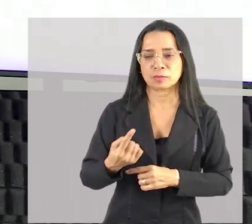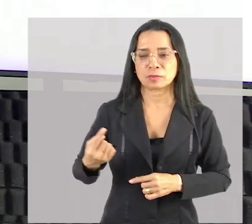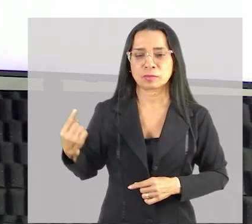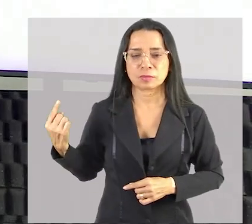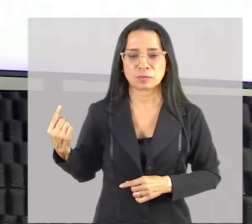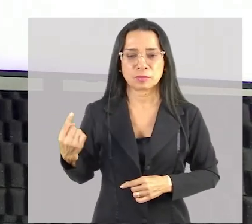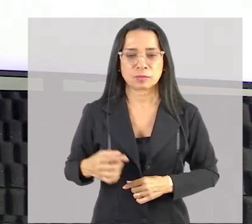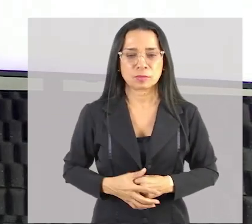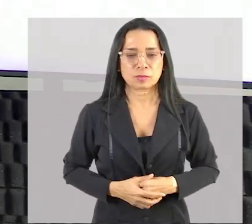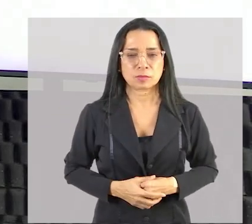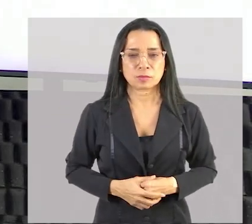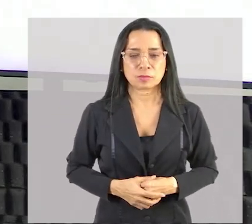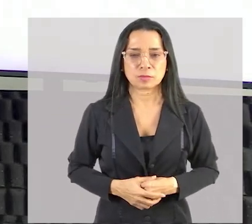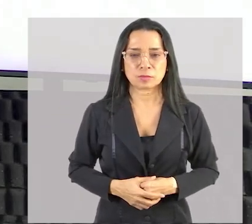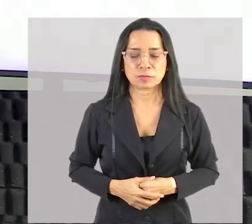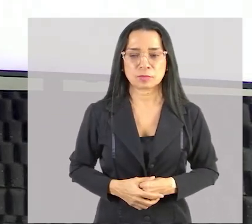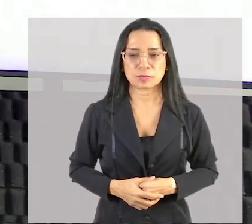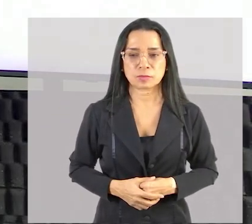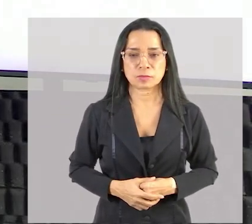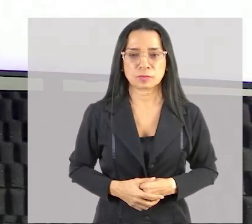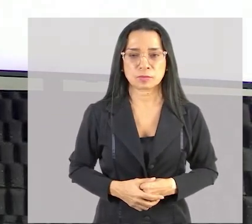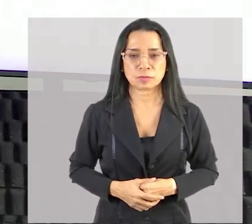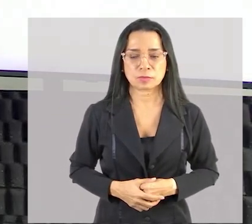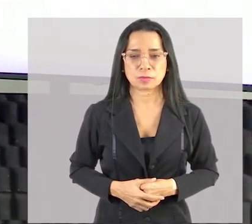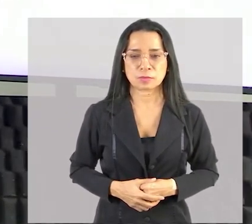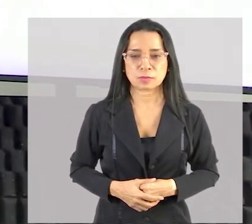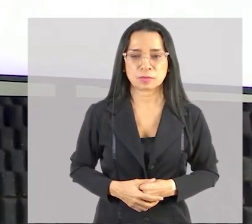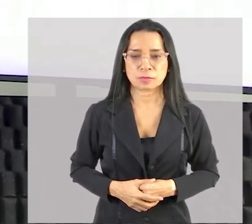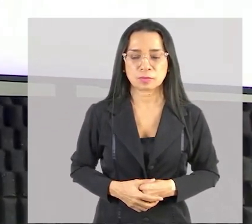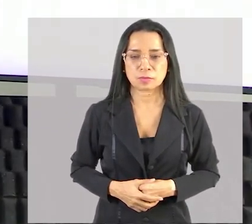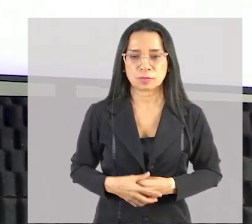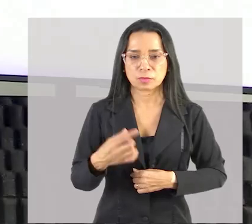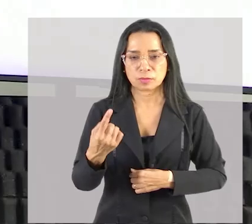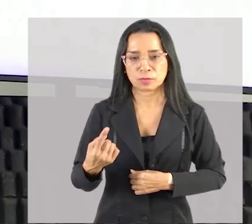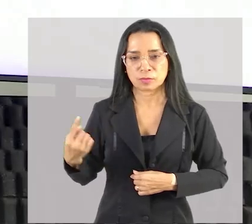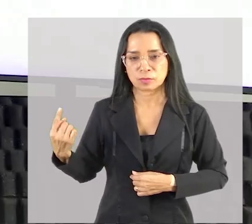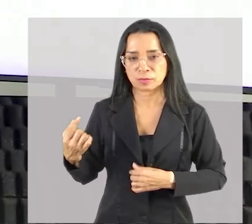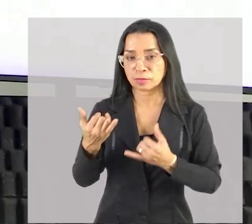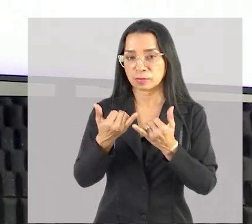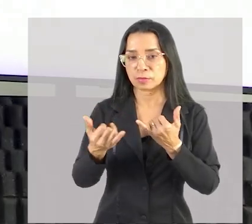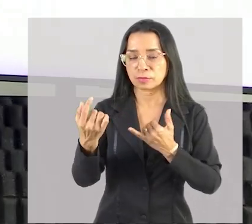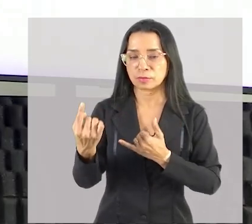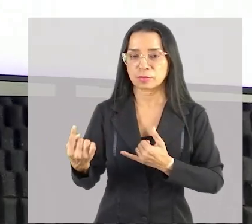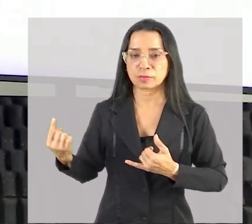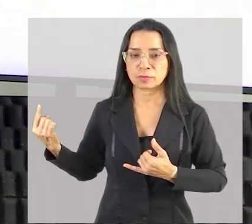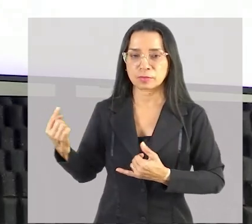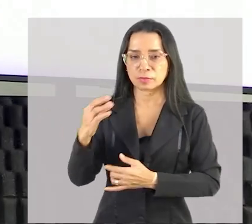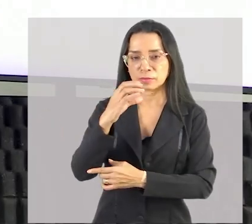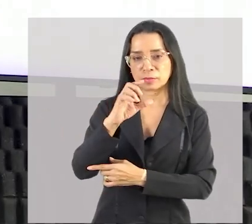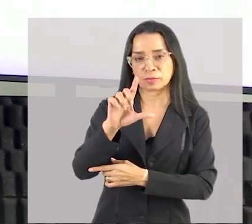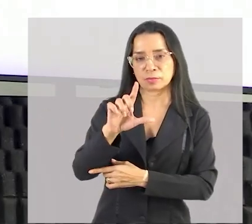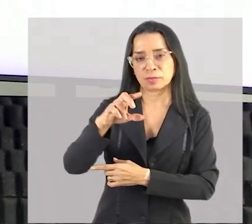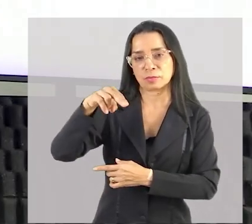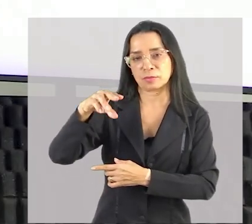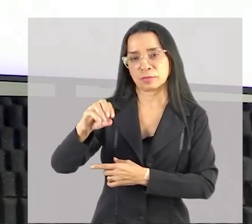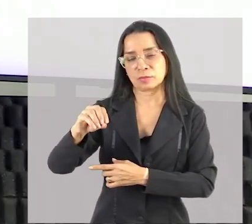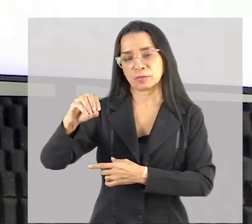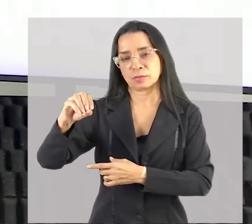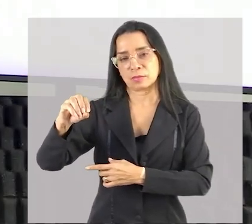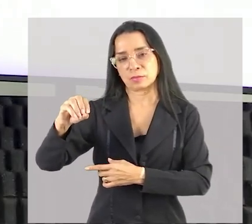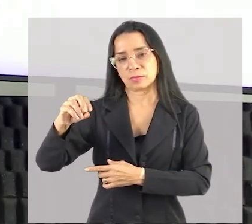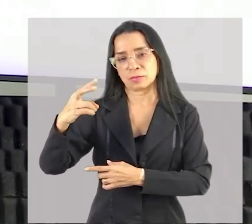Tinha uma questão que fazia assim, ó. Me dava aqui o cloro, aí fazia isso aqui, ó. NO2,